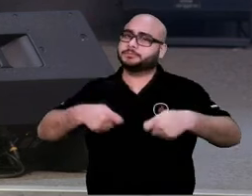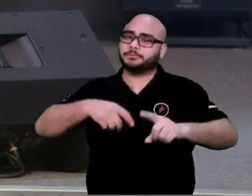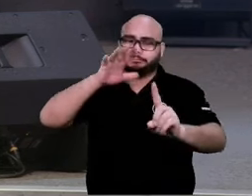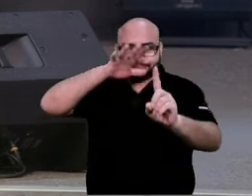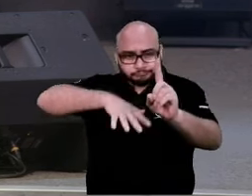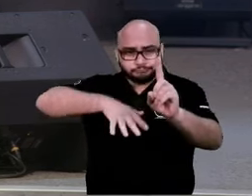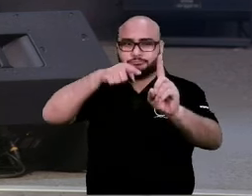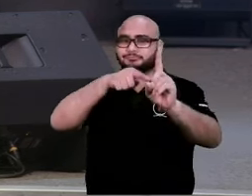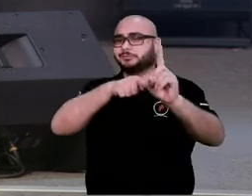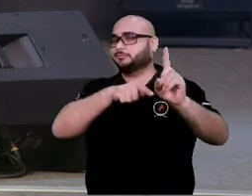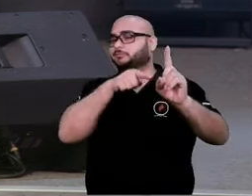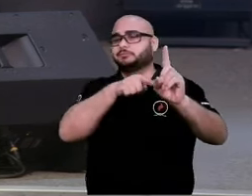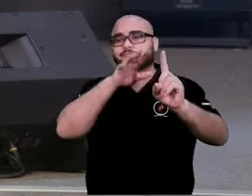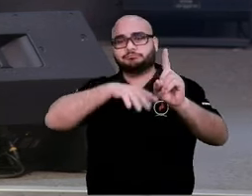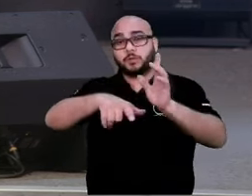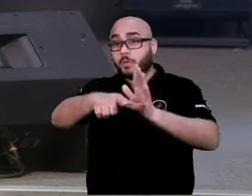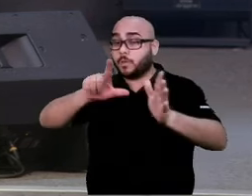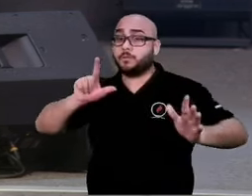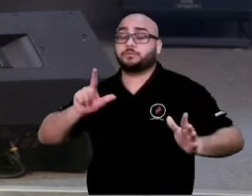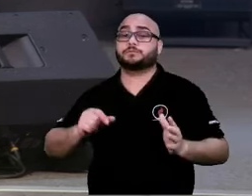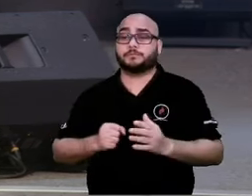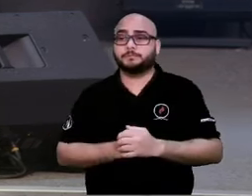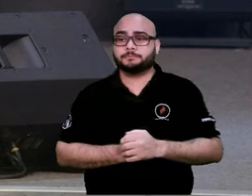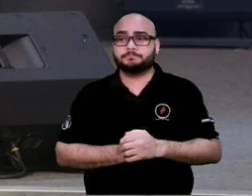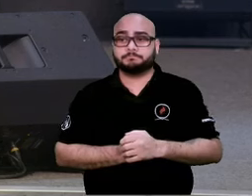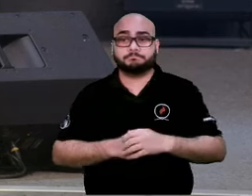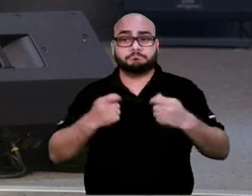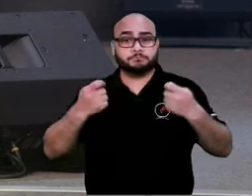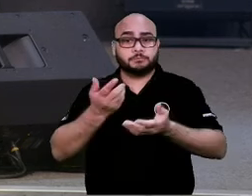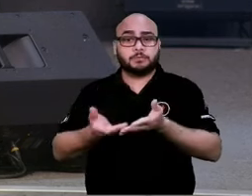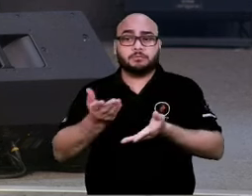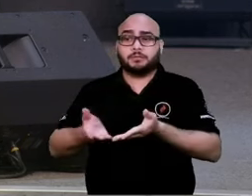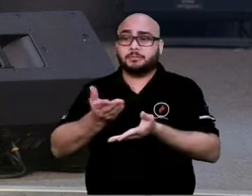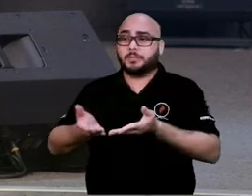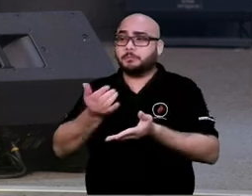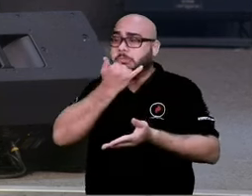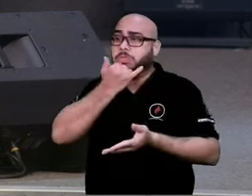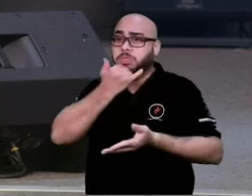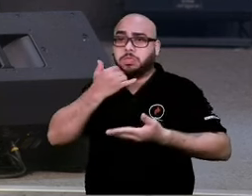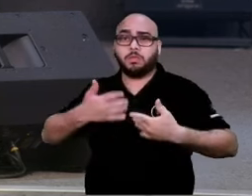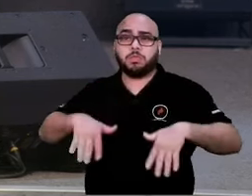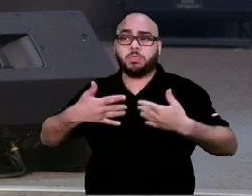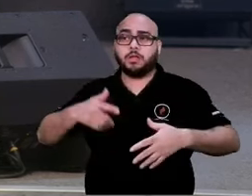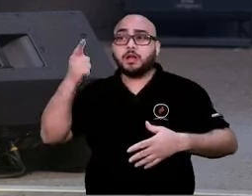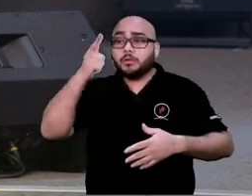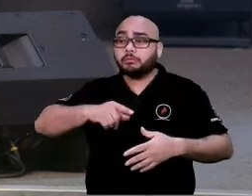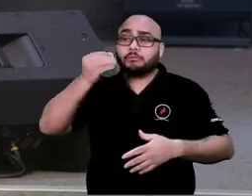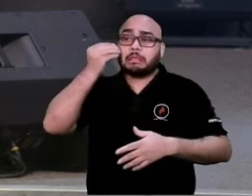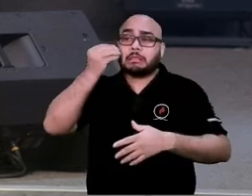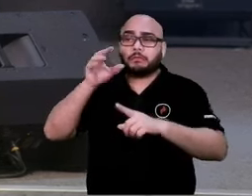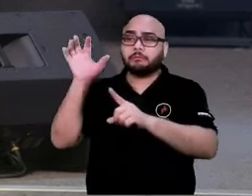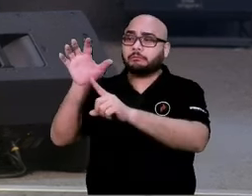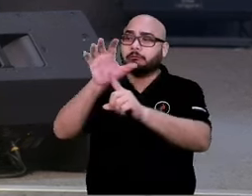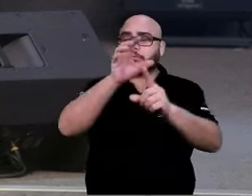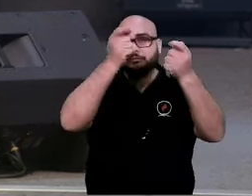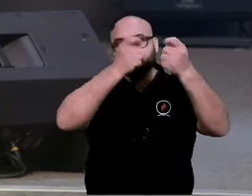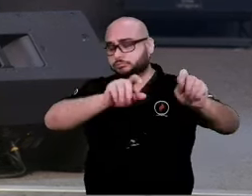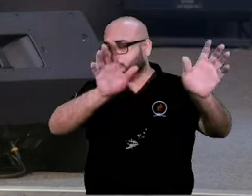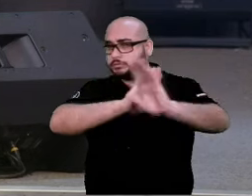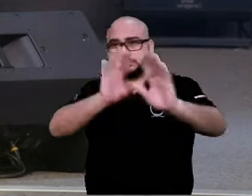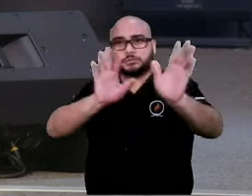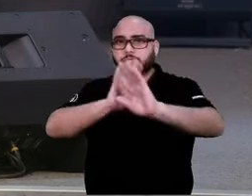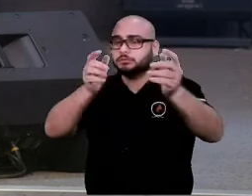adianta você tentar mudar isso com as tuas influências. Desce. Romão entende, só tem uma forma